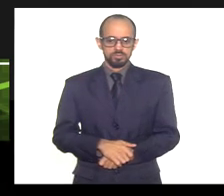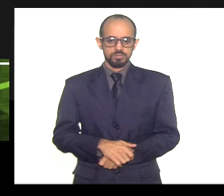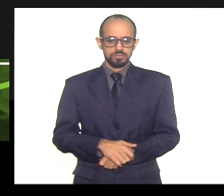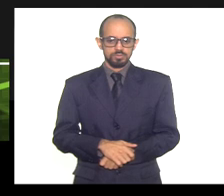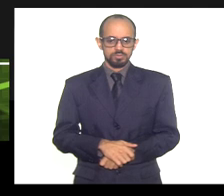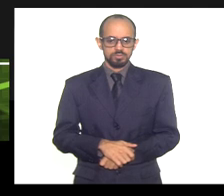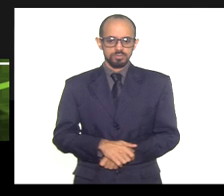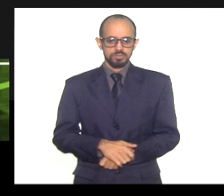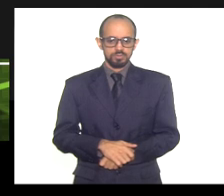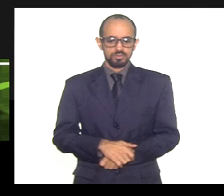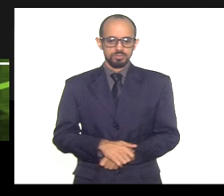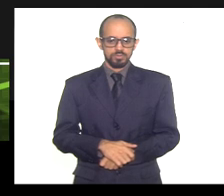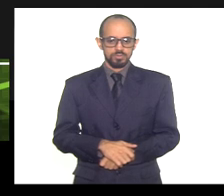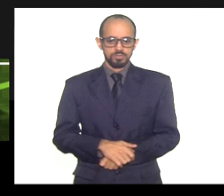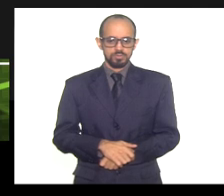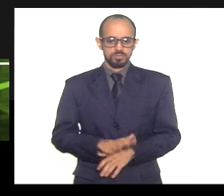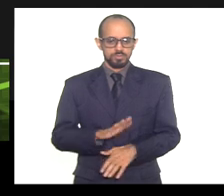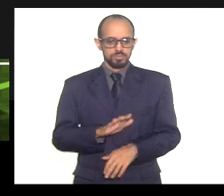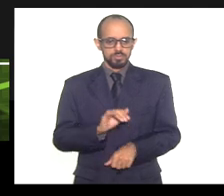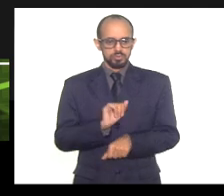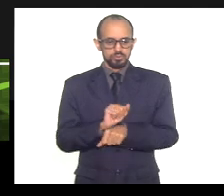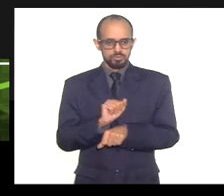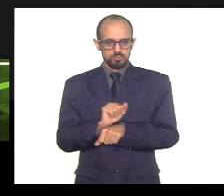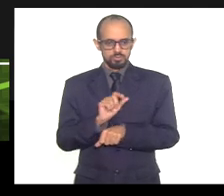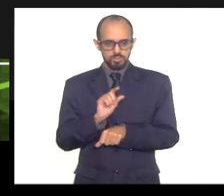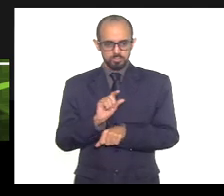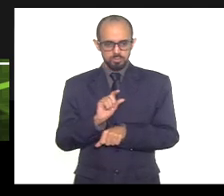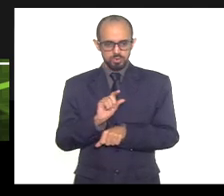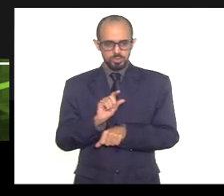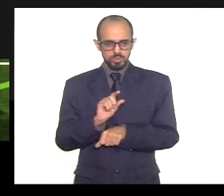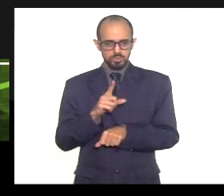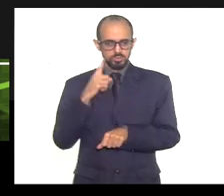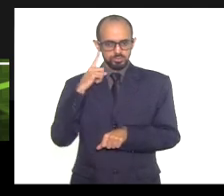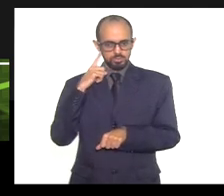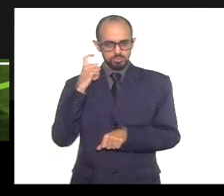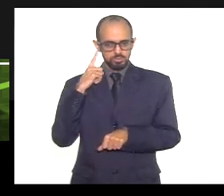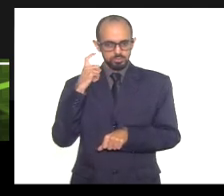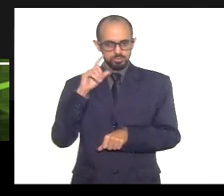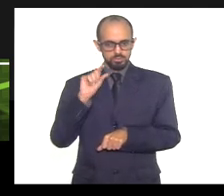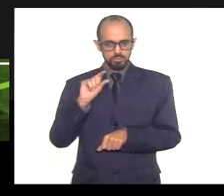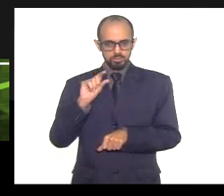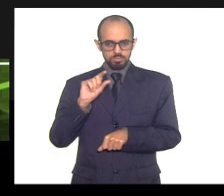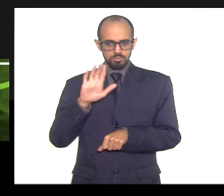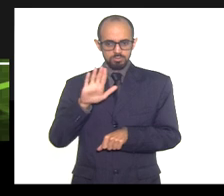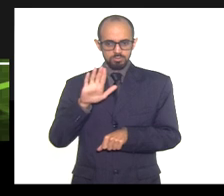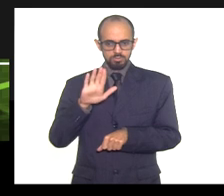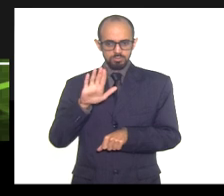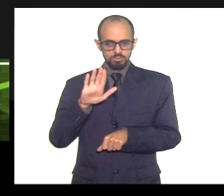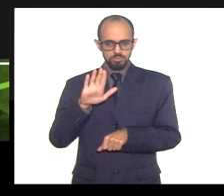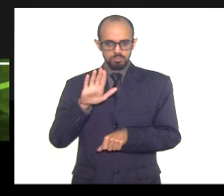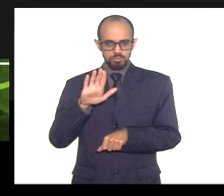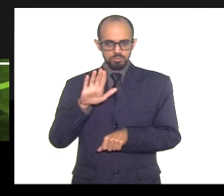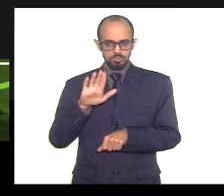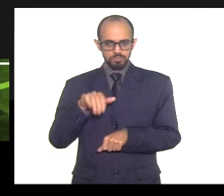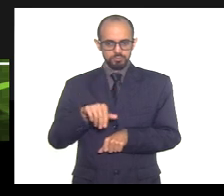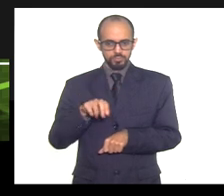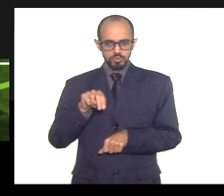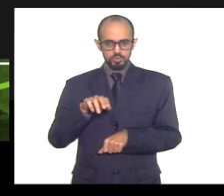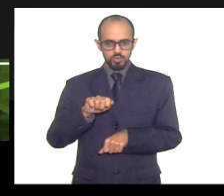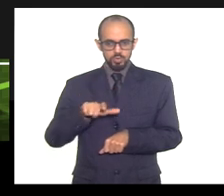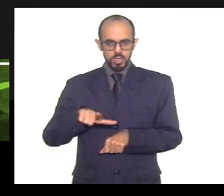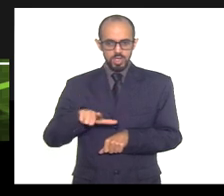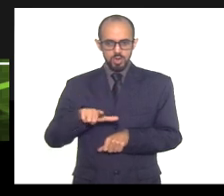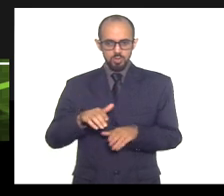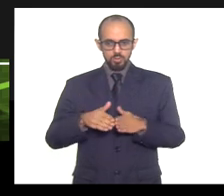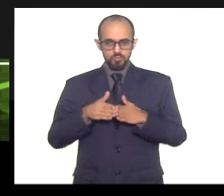Eu farei o recolhimento. Olha só. Pode baixar um pouquinho só. Deputado Noel de Carvalho, fecha seu som,